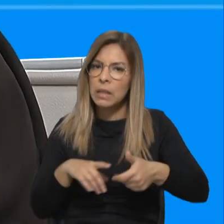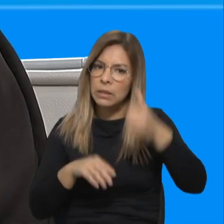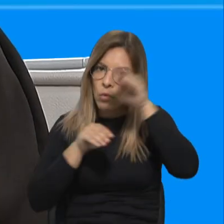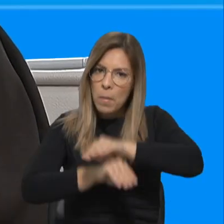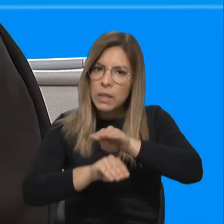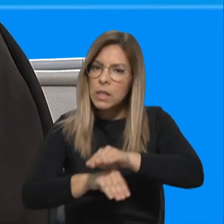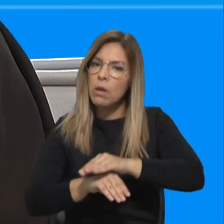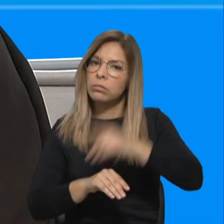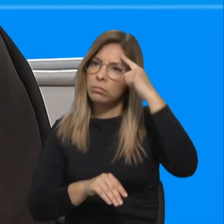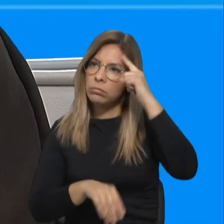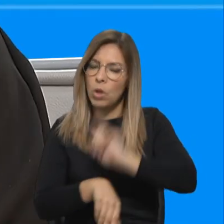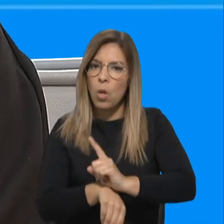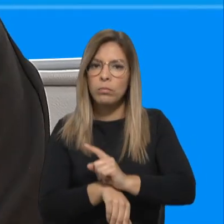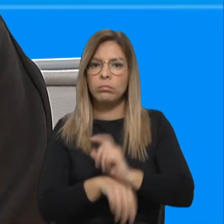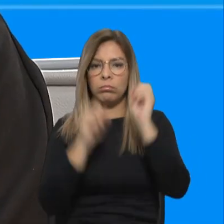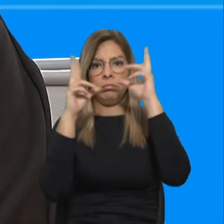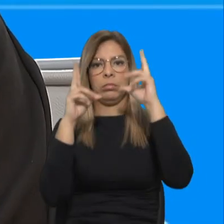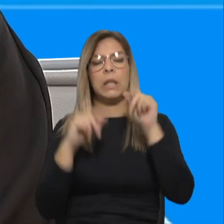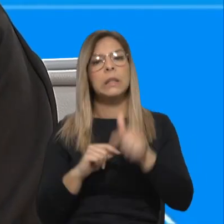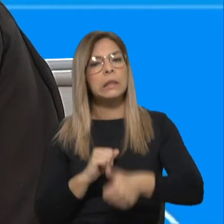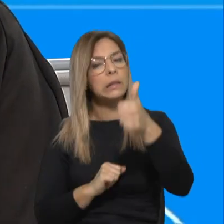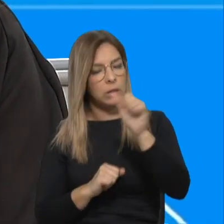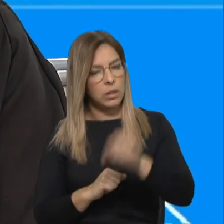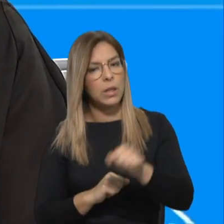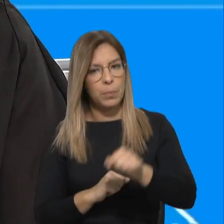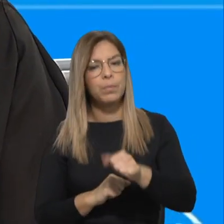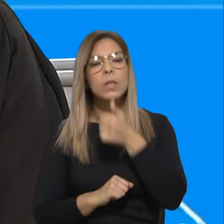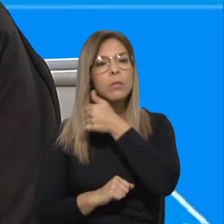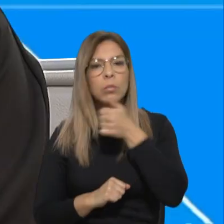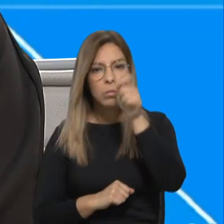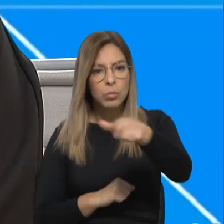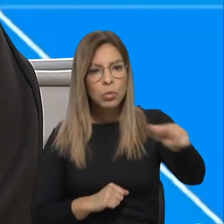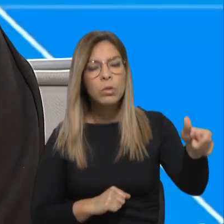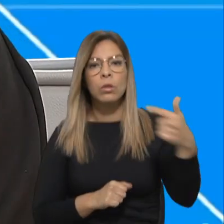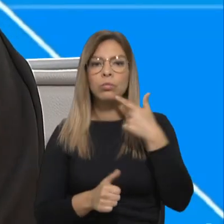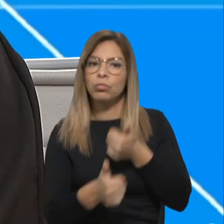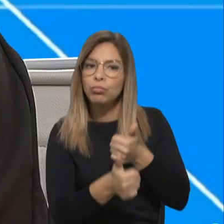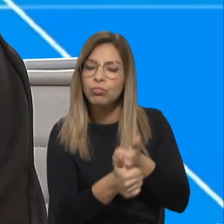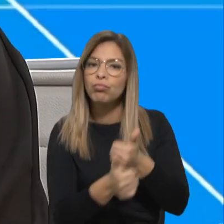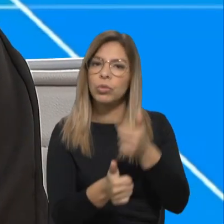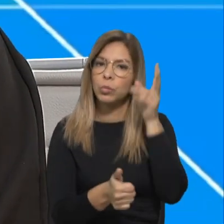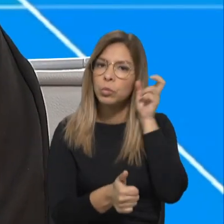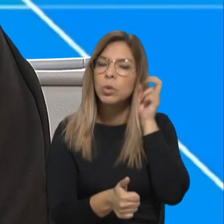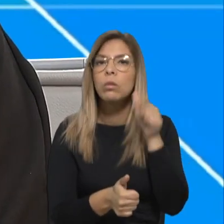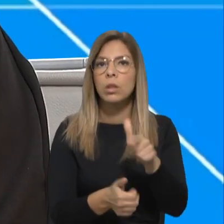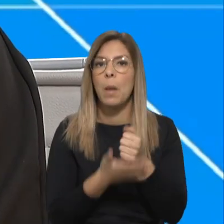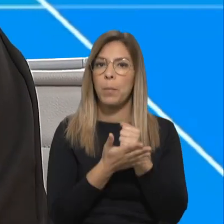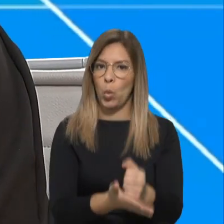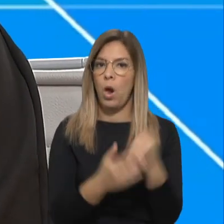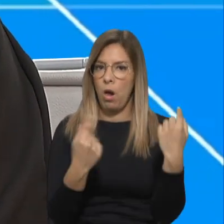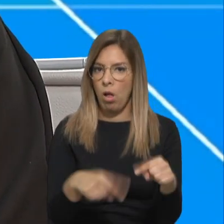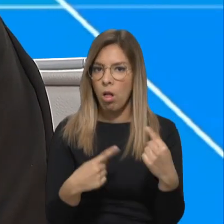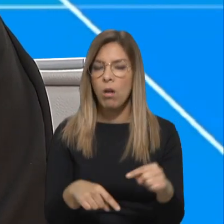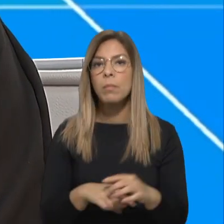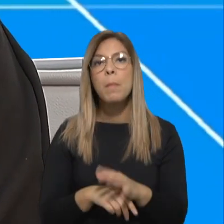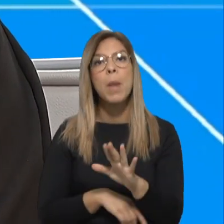nosso foco, e sempre foi esse o nosso foco, são as vítimas. Escutar, acompanhar, encaminhar, dar todo o apoio que precisem. Mas,